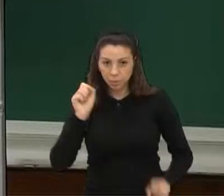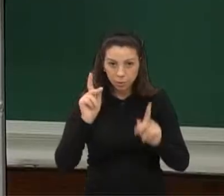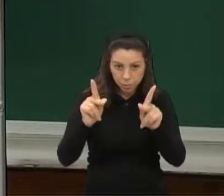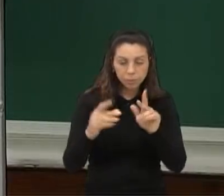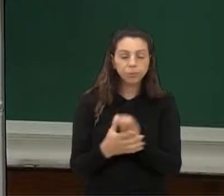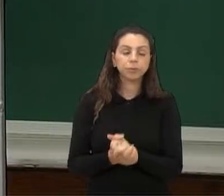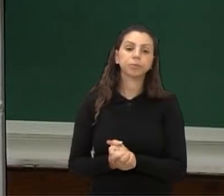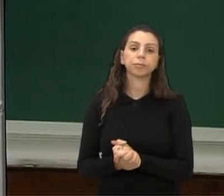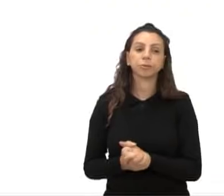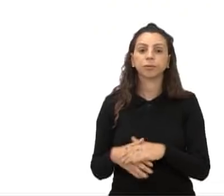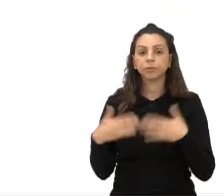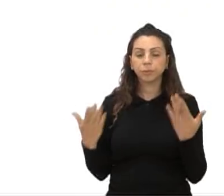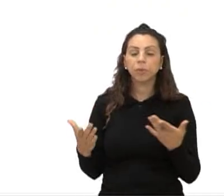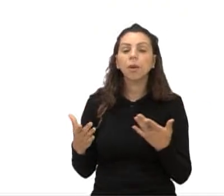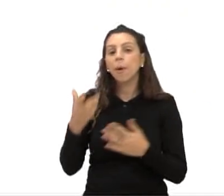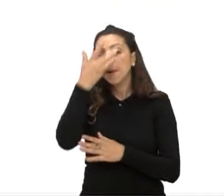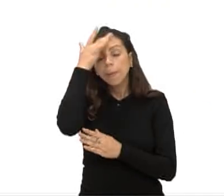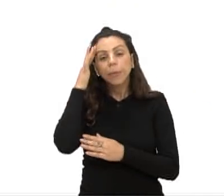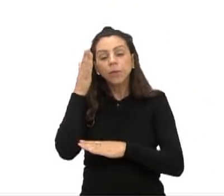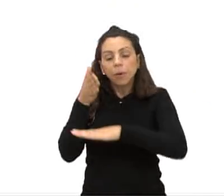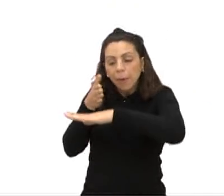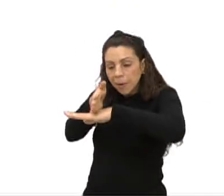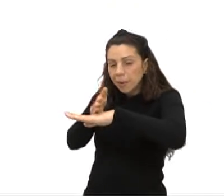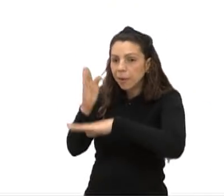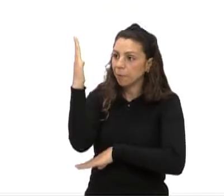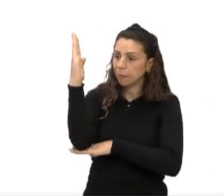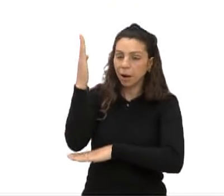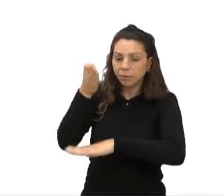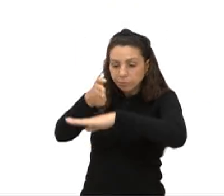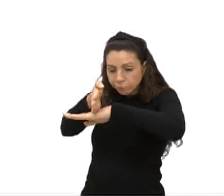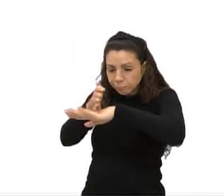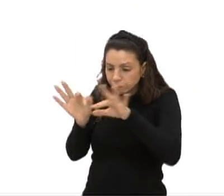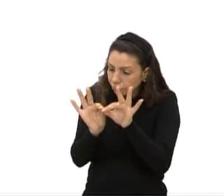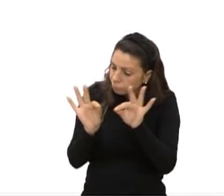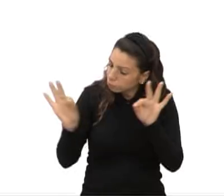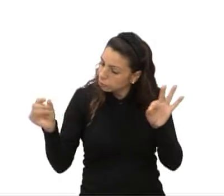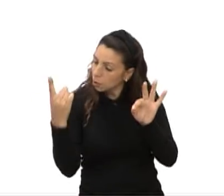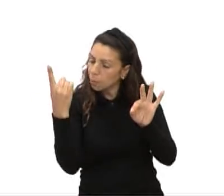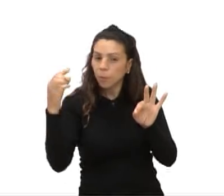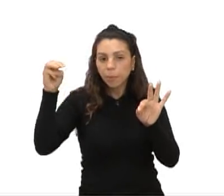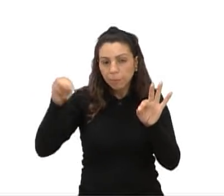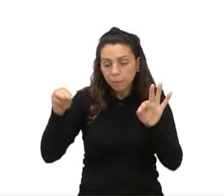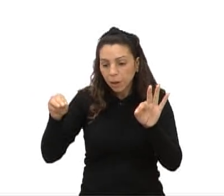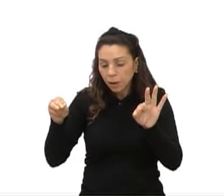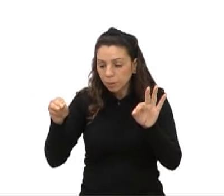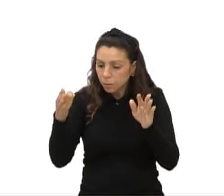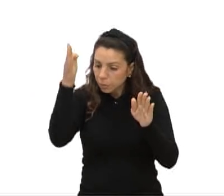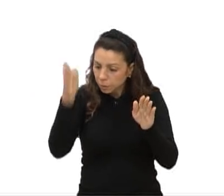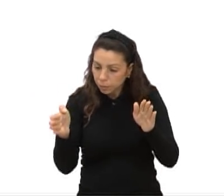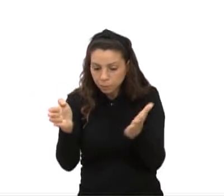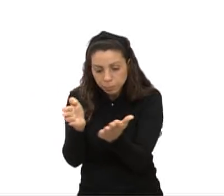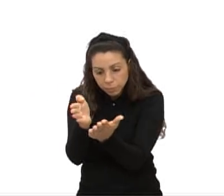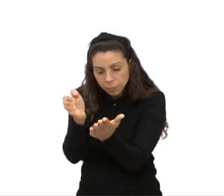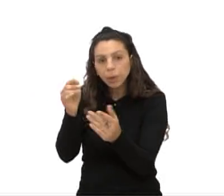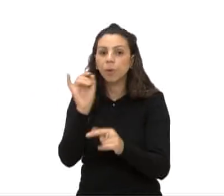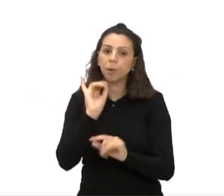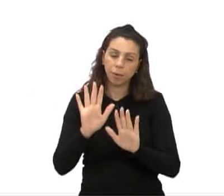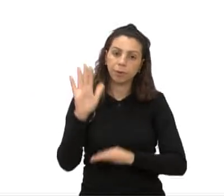centímetros. Lembrando que 1 metro é a mesma coisa que 100 centímetros. Porque em 1 metro de comprimento